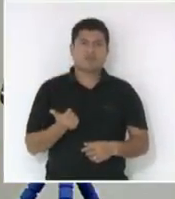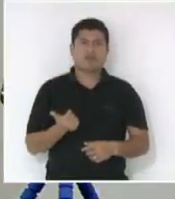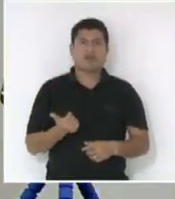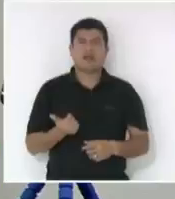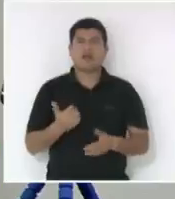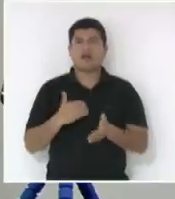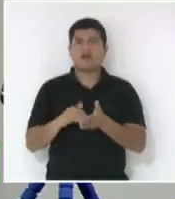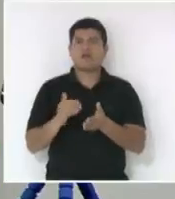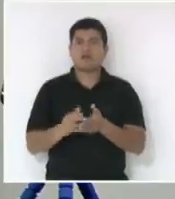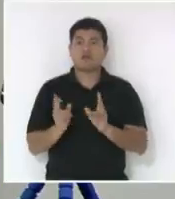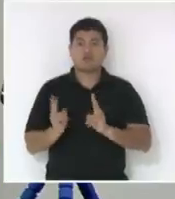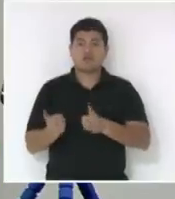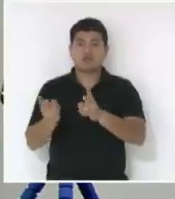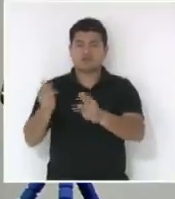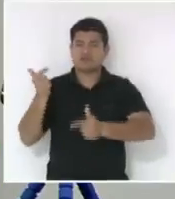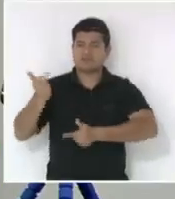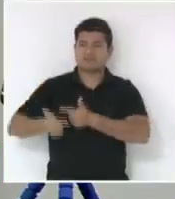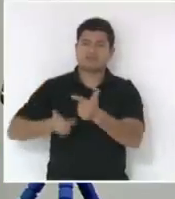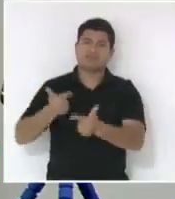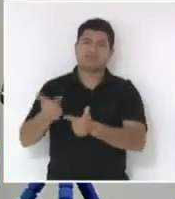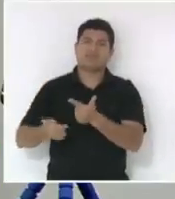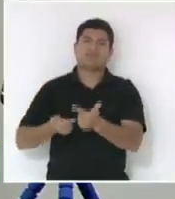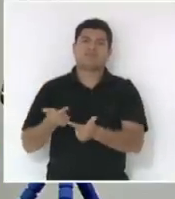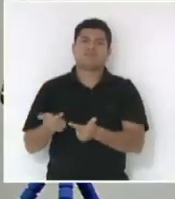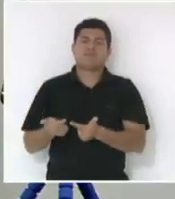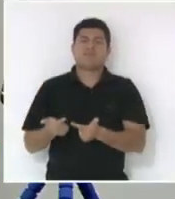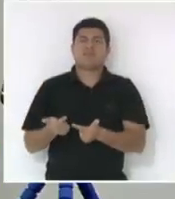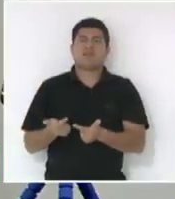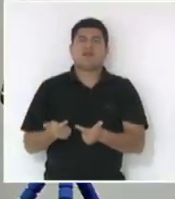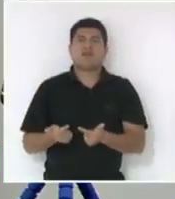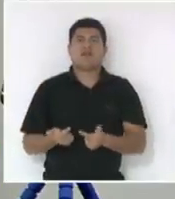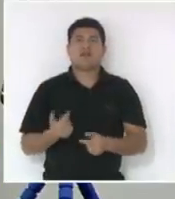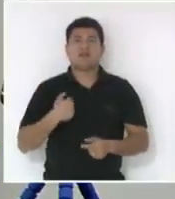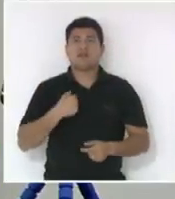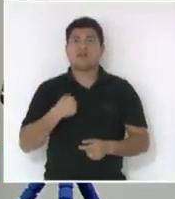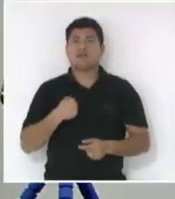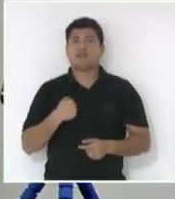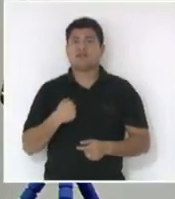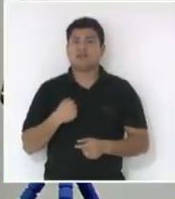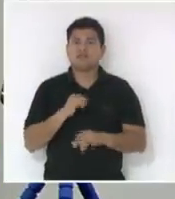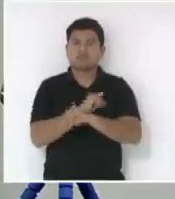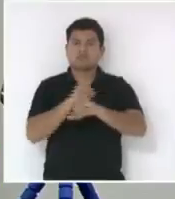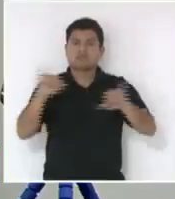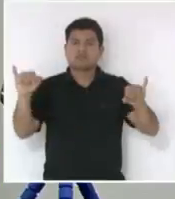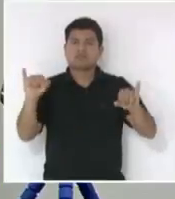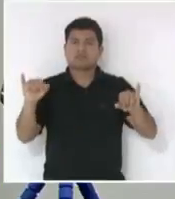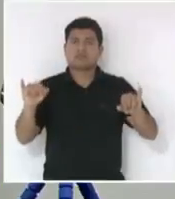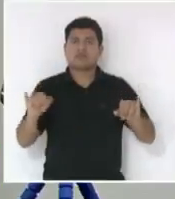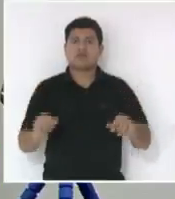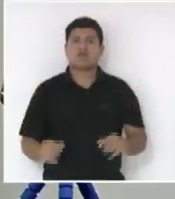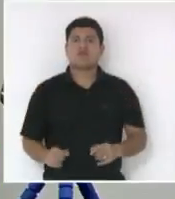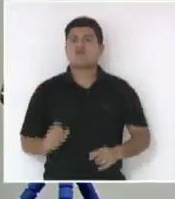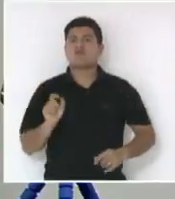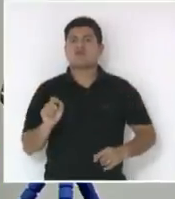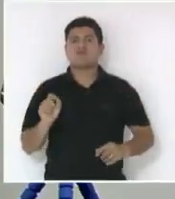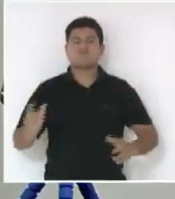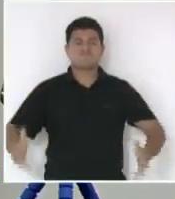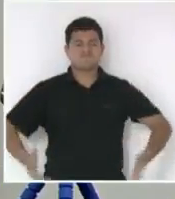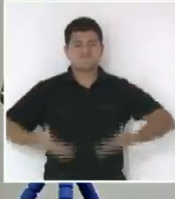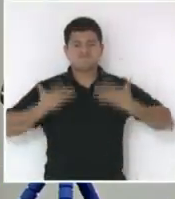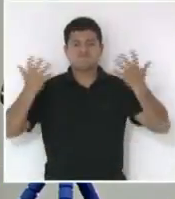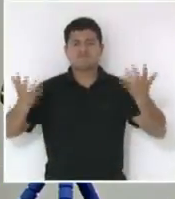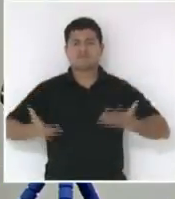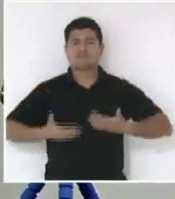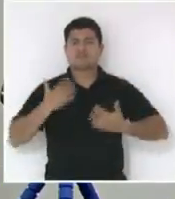dar continuidade a esse trabalho. E faço esse pronunciamento com tom de alegria e